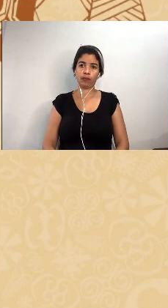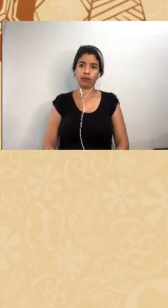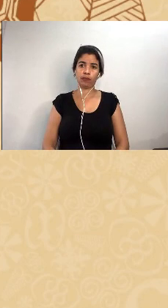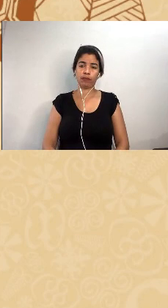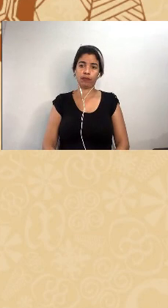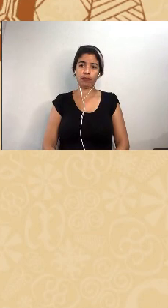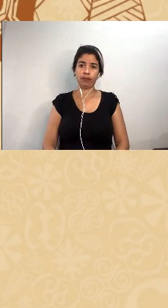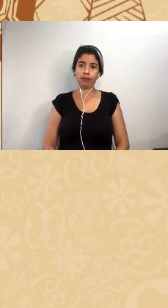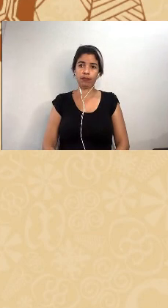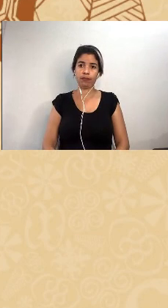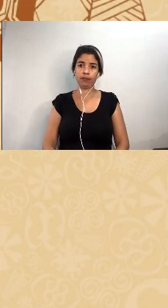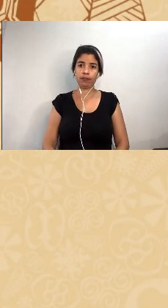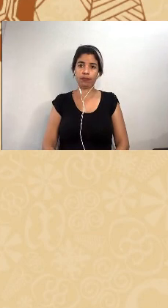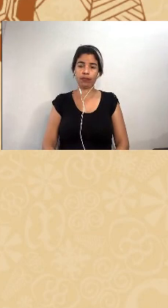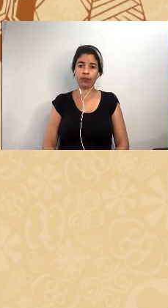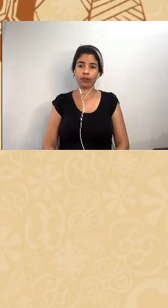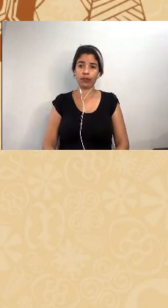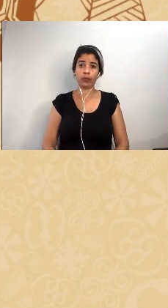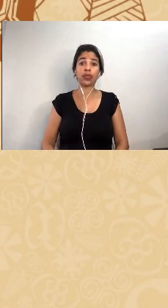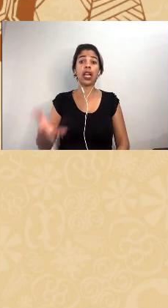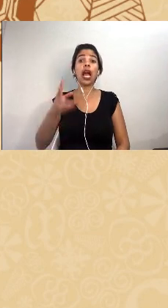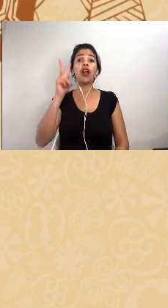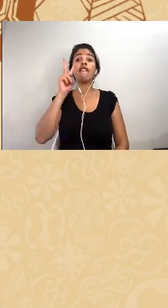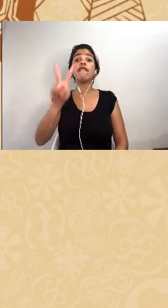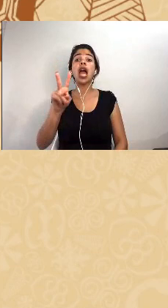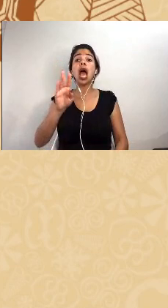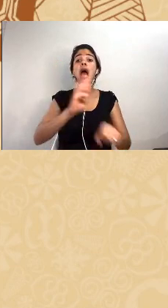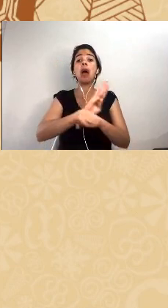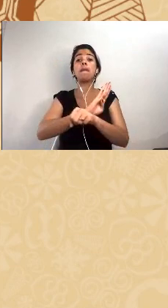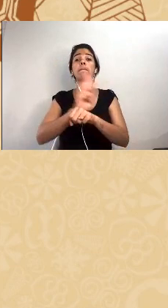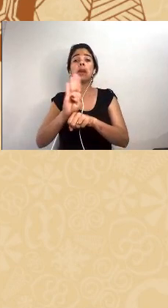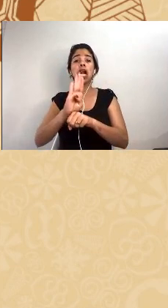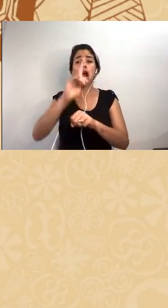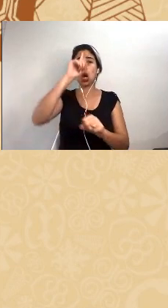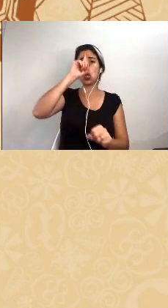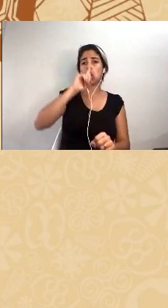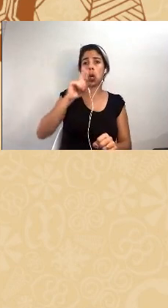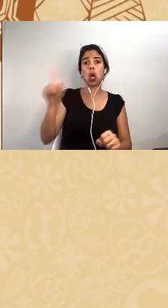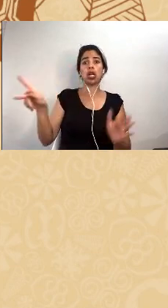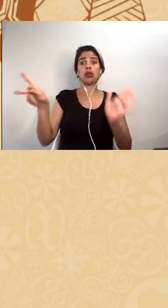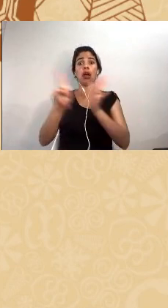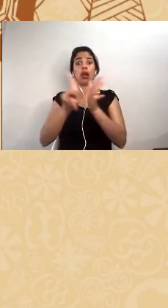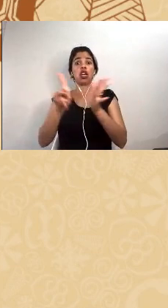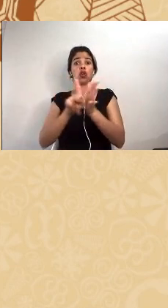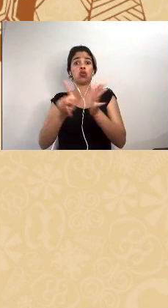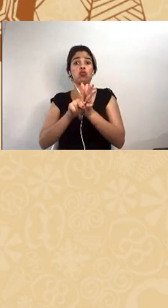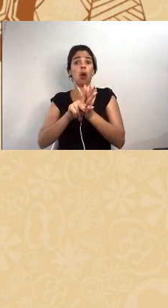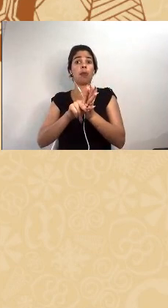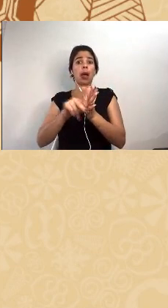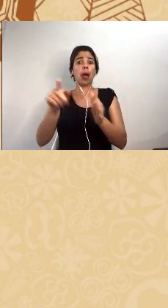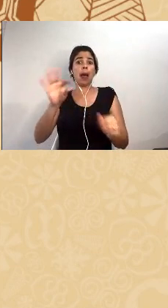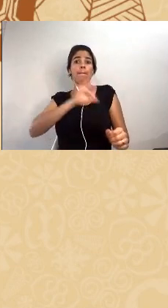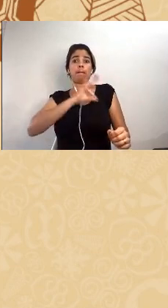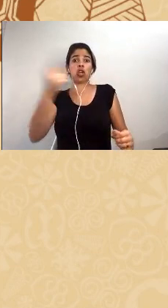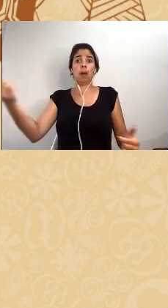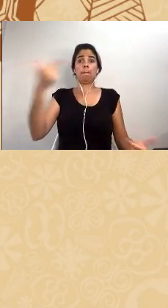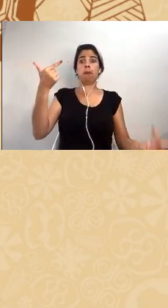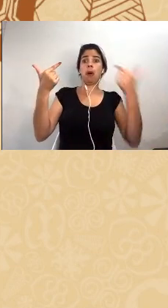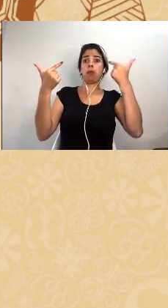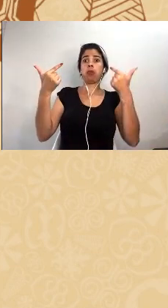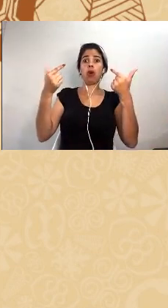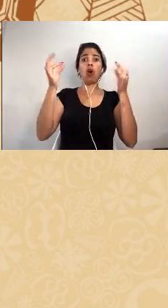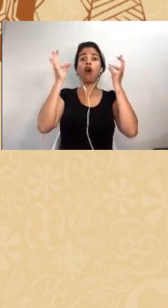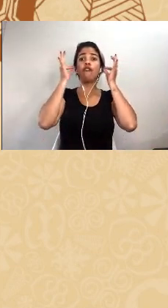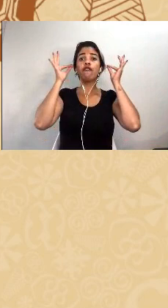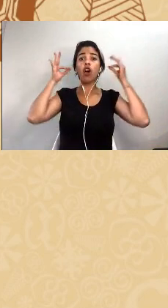Não é? É isso mesmo. Quero ver quantos brancos louros com cara de gringo ele chega com o policial apontado, com o revólver apontado na cara. Meu fone até caiu no